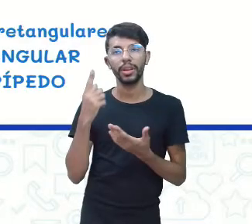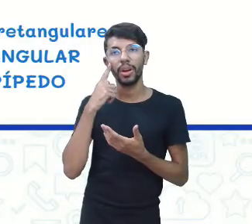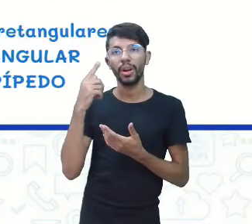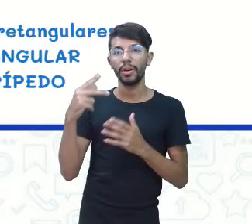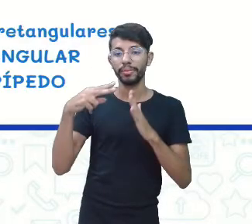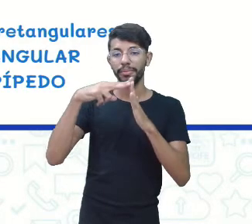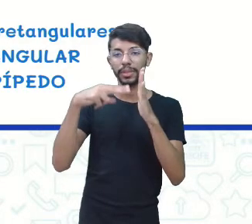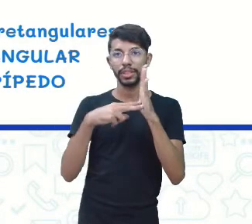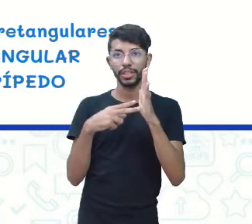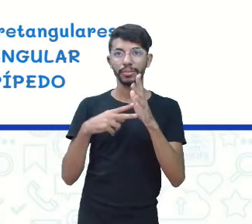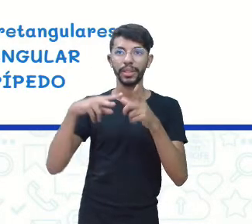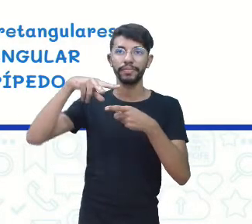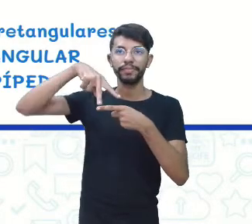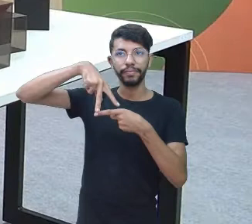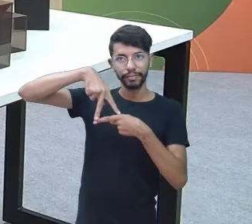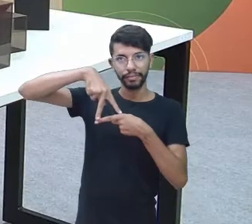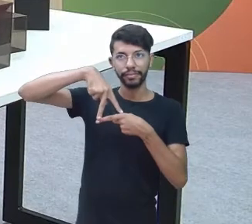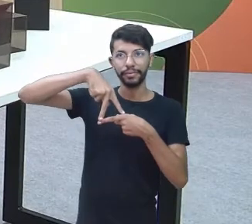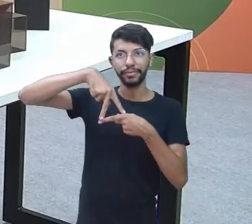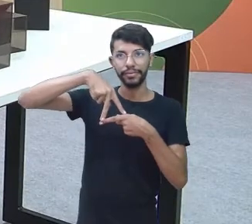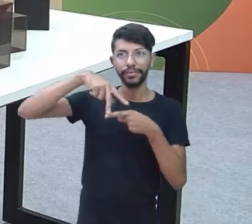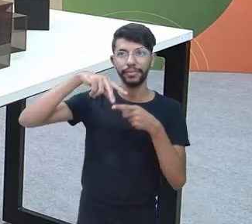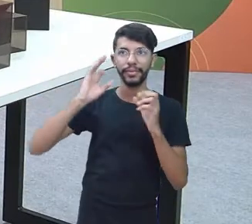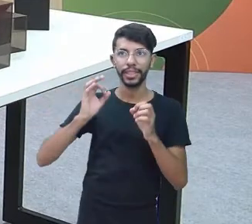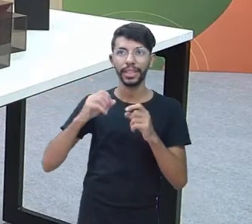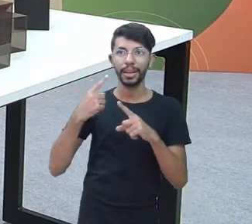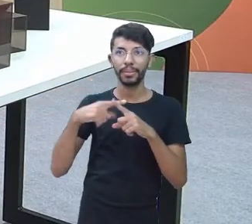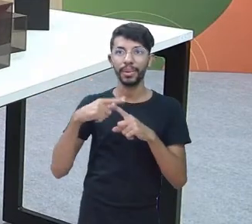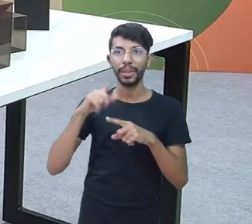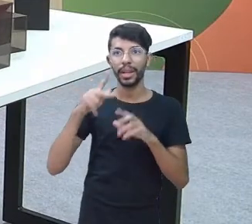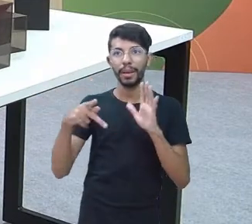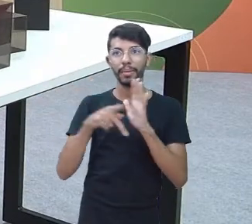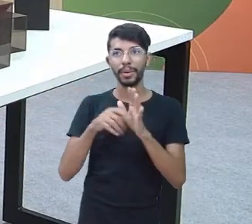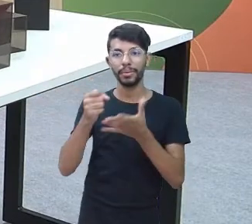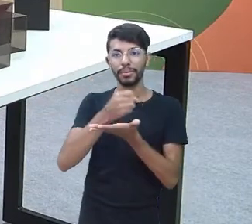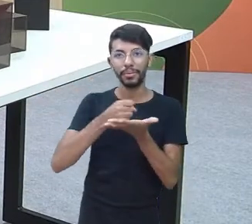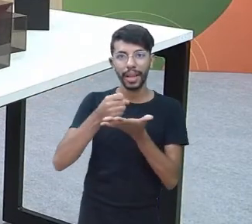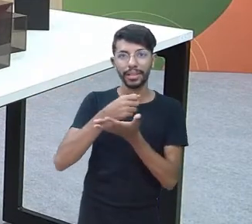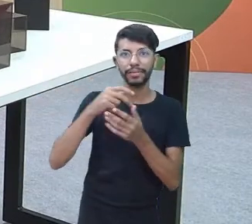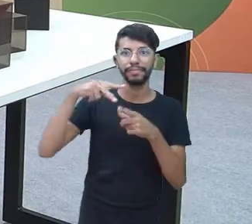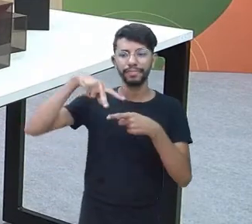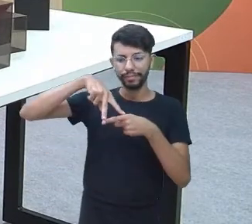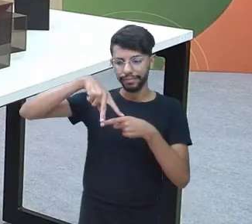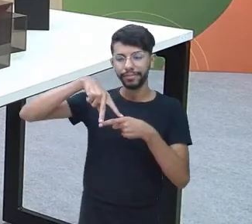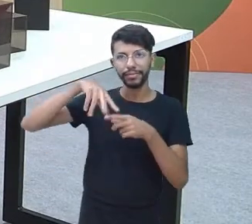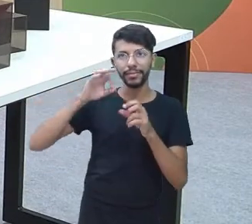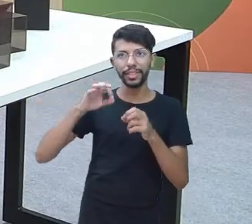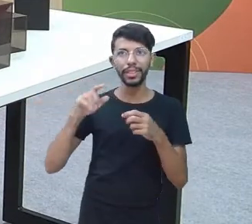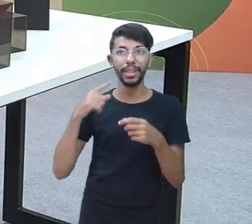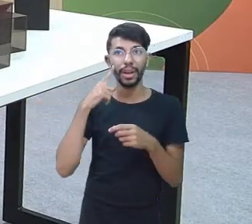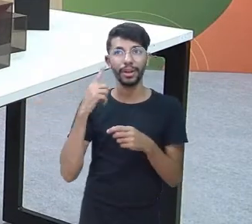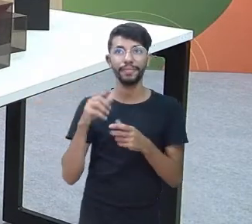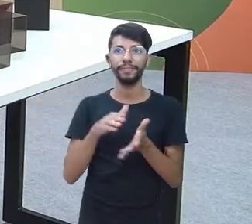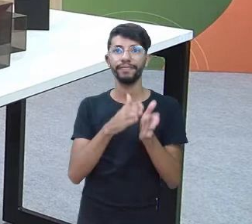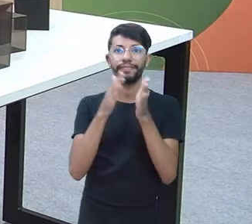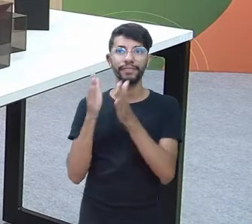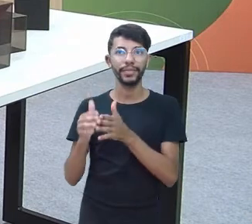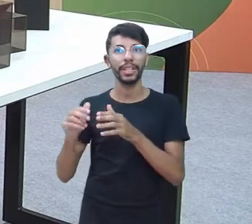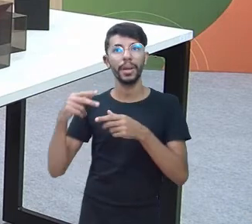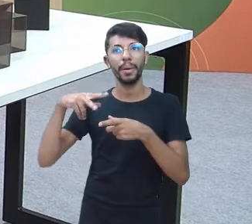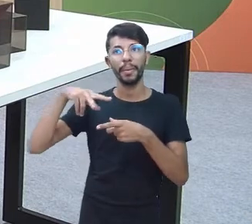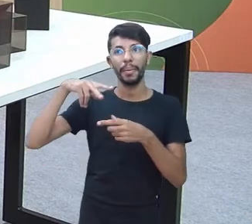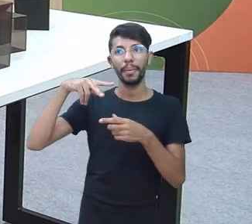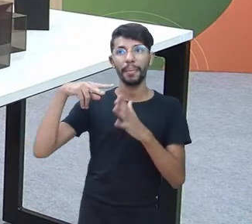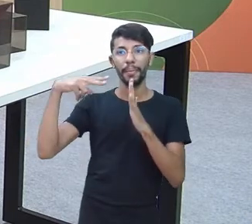prisma triangular, porque a minha base é um triângulo. Vê. Um prisma quadrangular, porque a minha base é